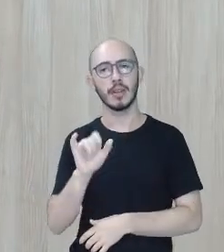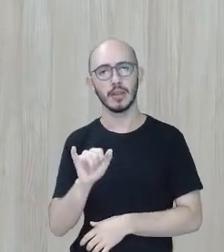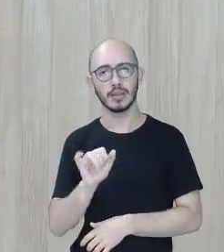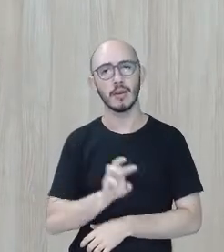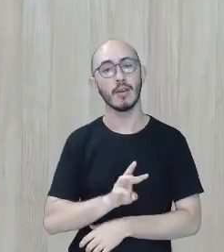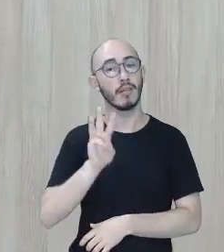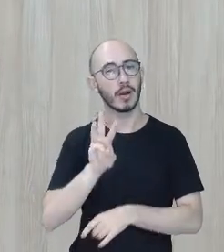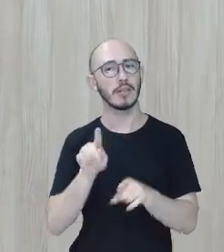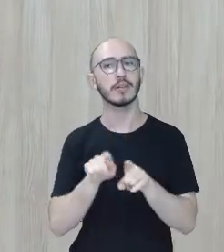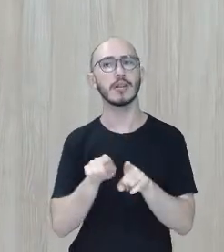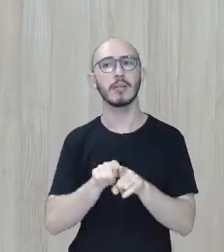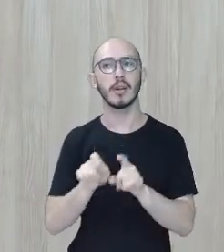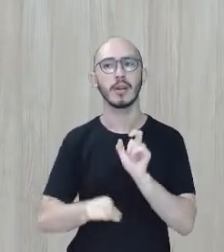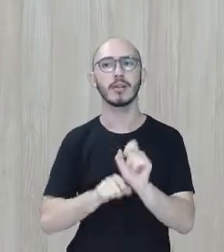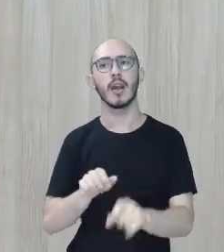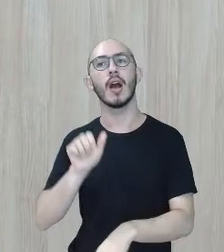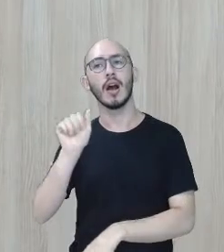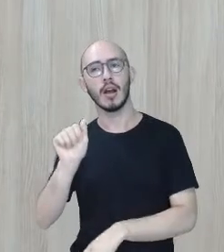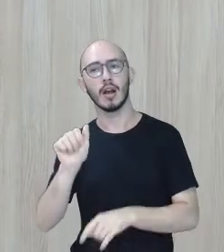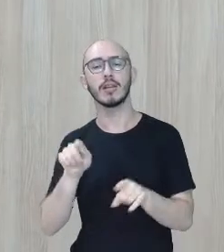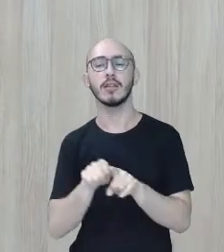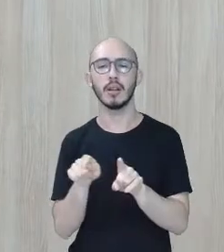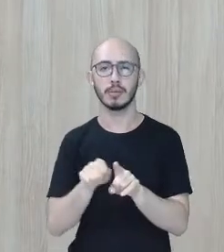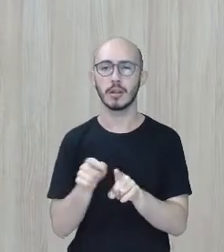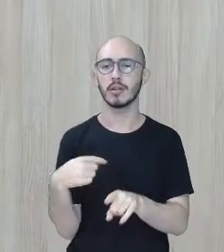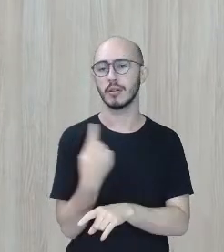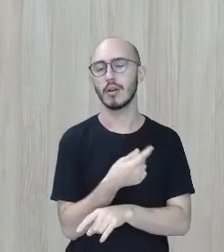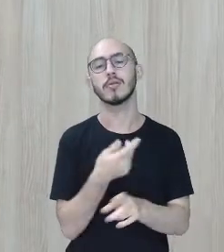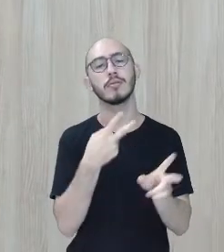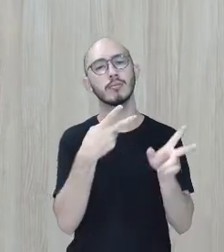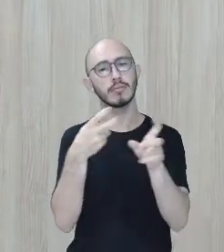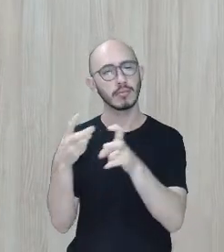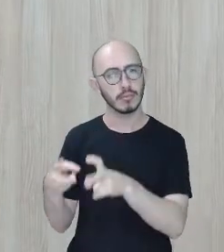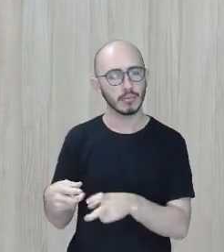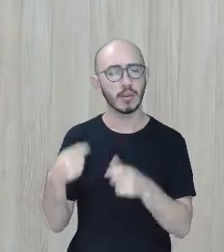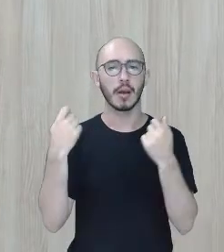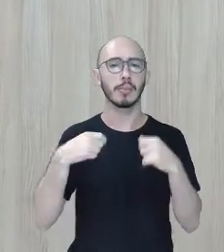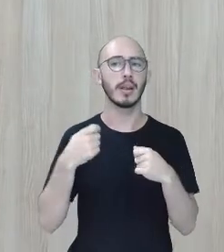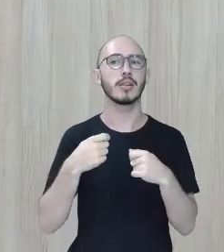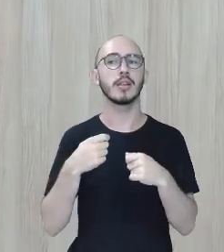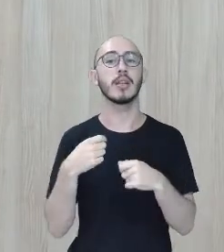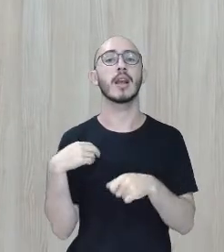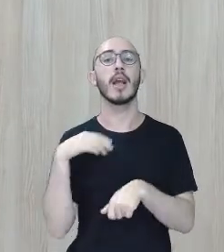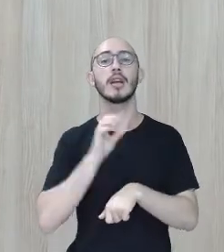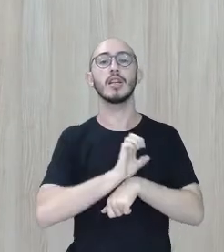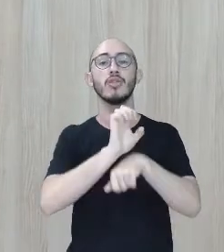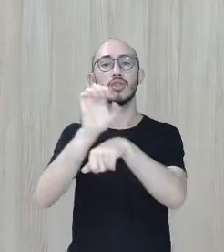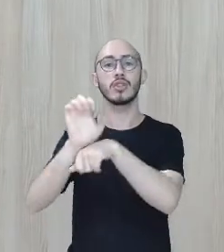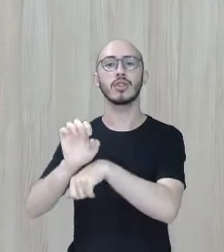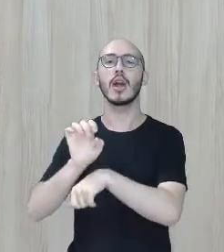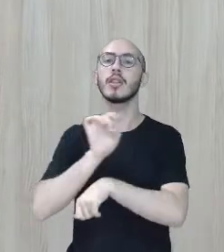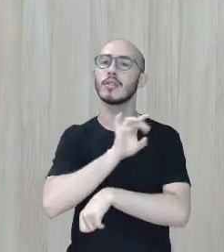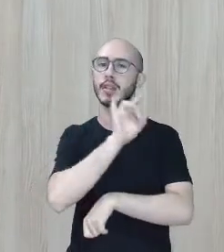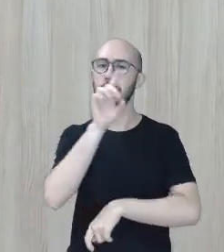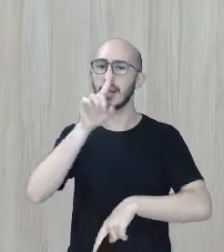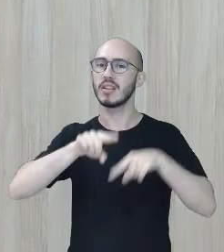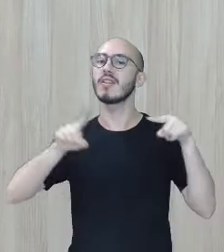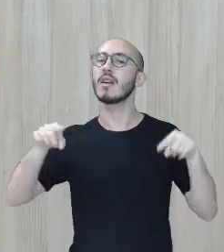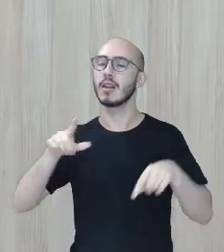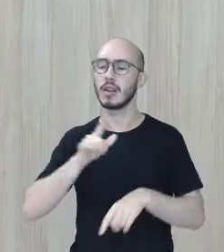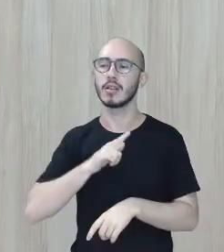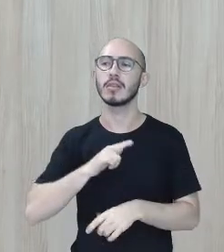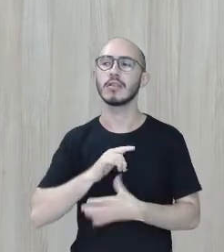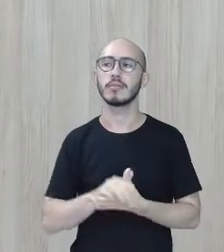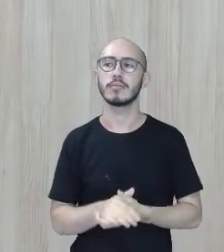como também a voltagem, que nós devemos ver porque varia de estado para outro. Então, a voltagem